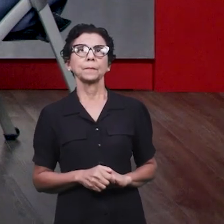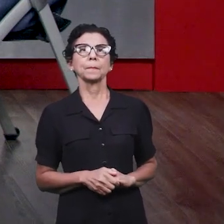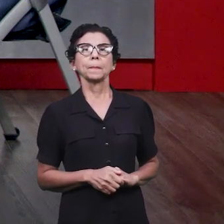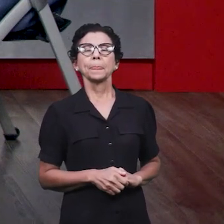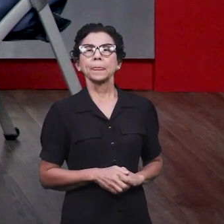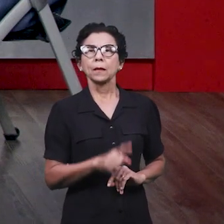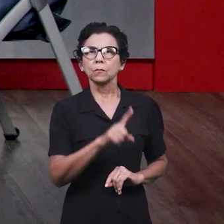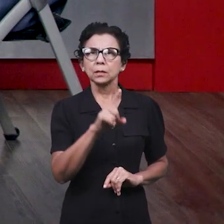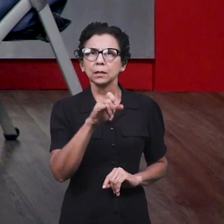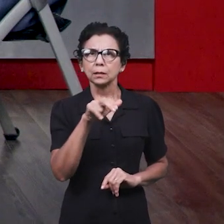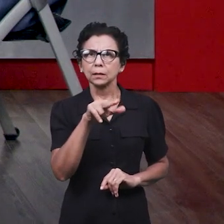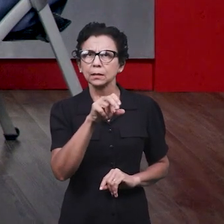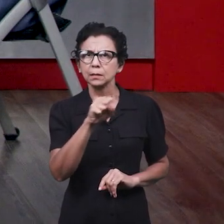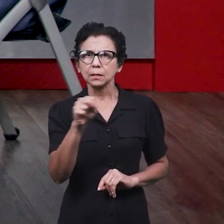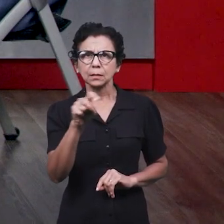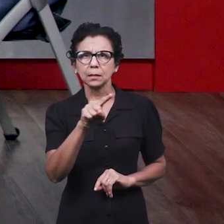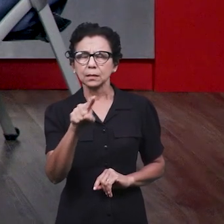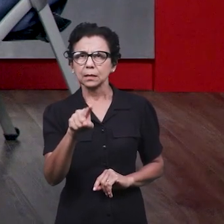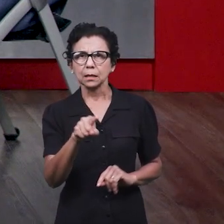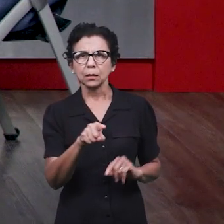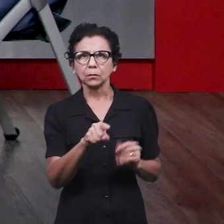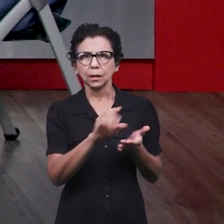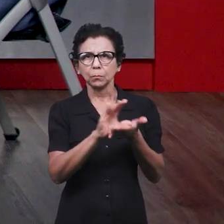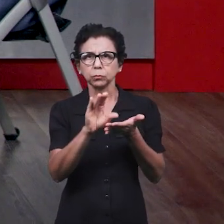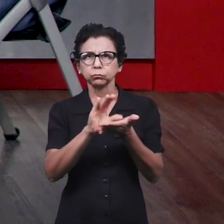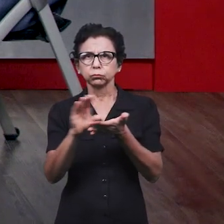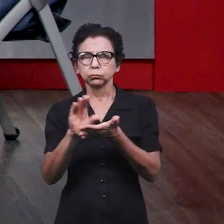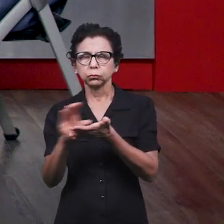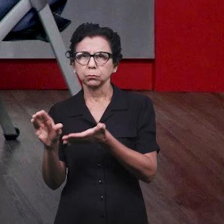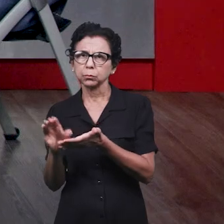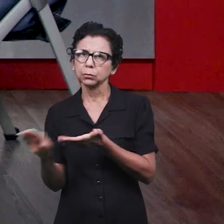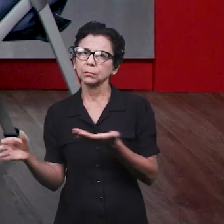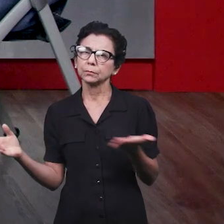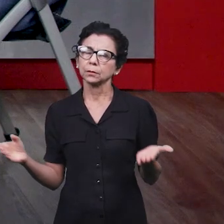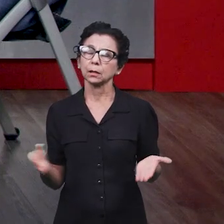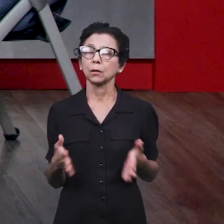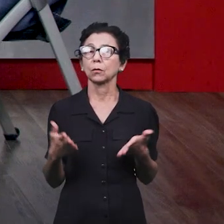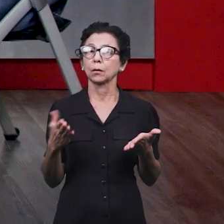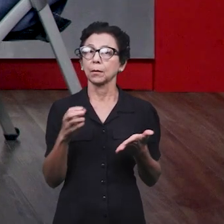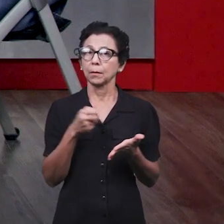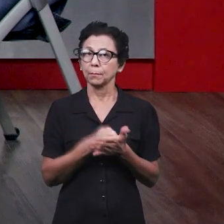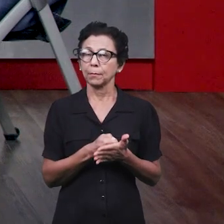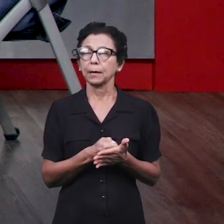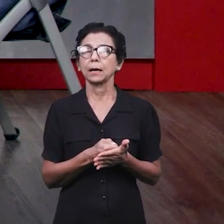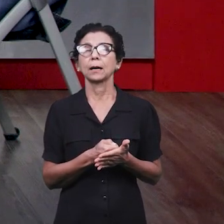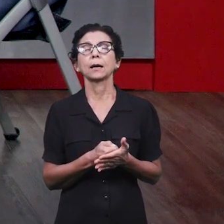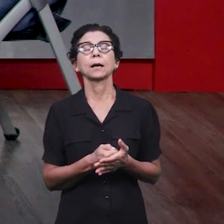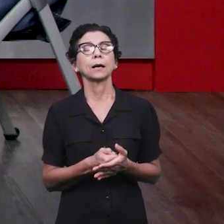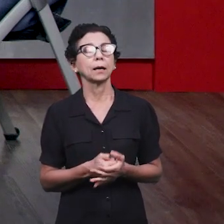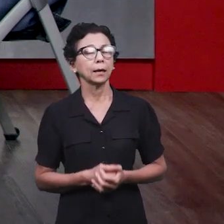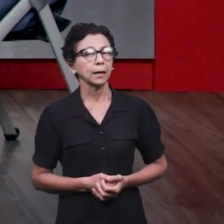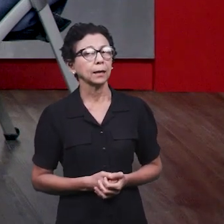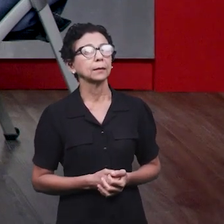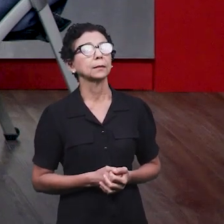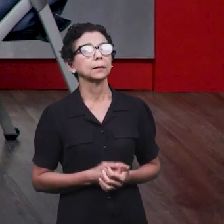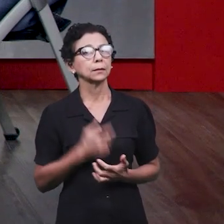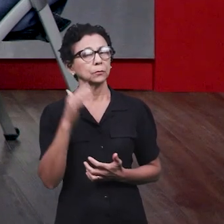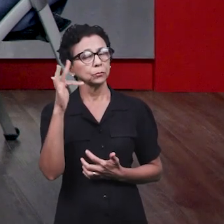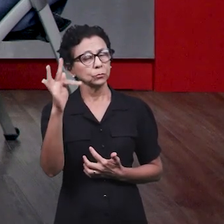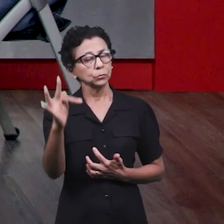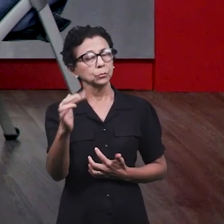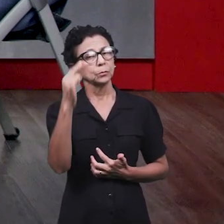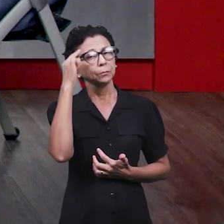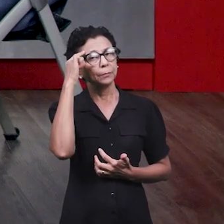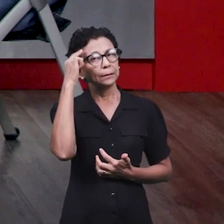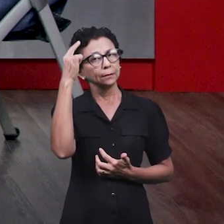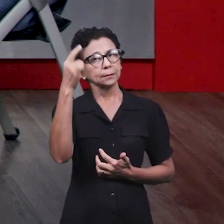para o INSS, comece a contribuir agora para não ter problema de deixar de ter direito a um benefício previdenciário